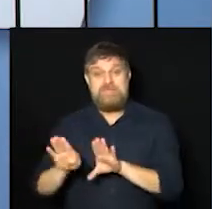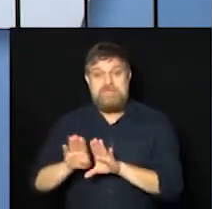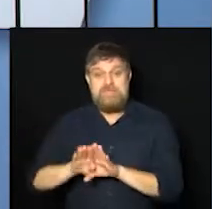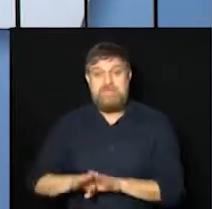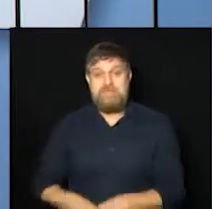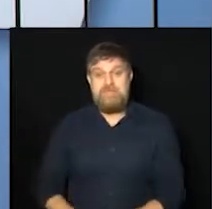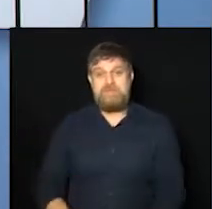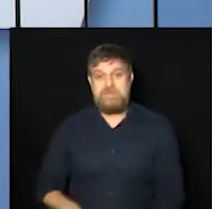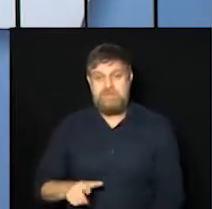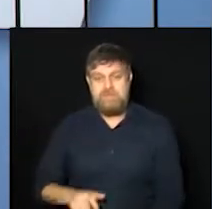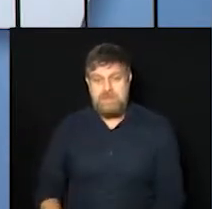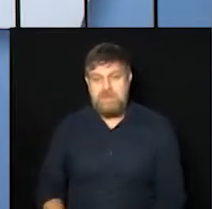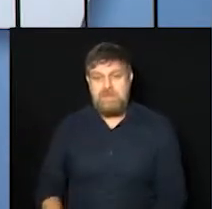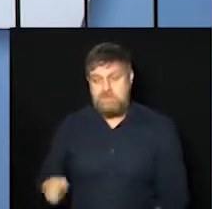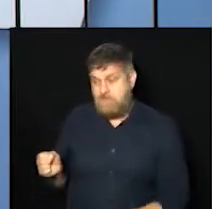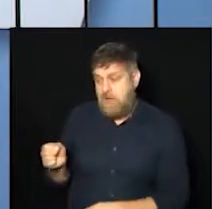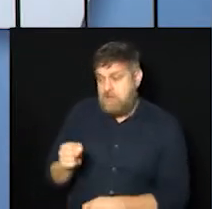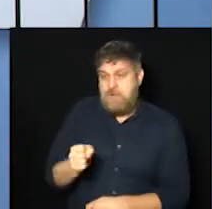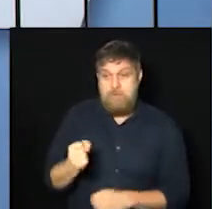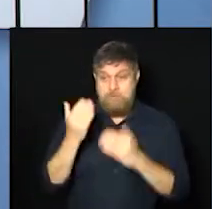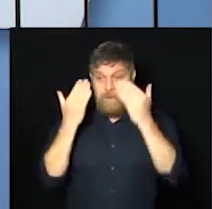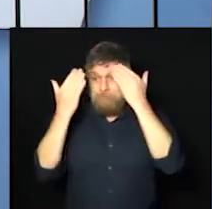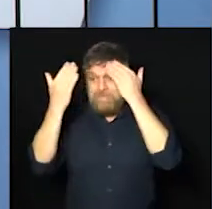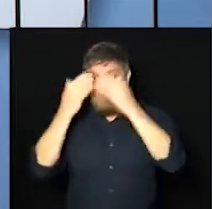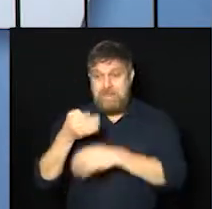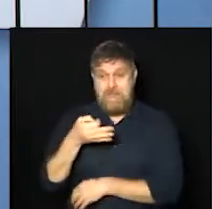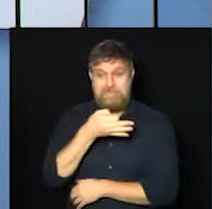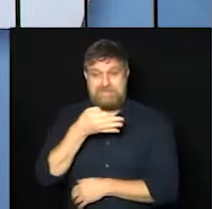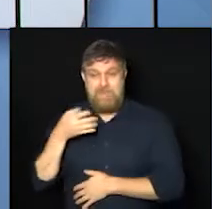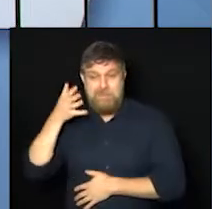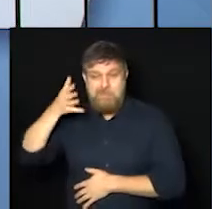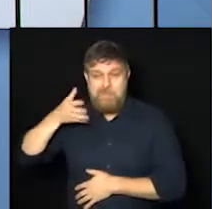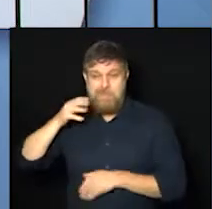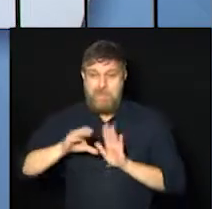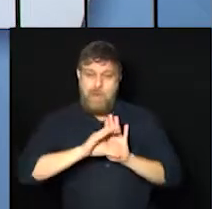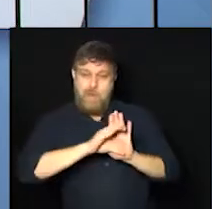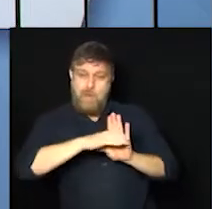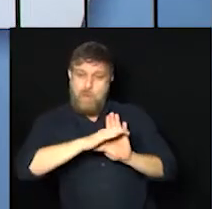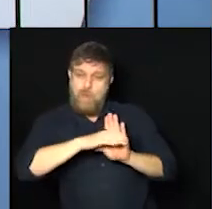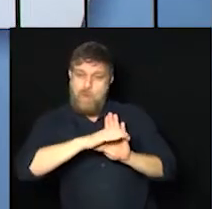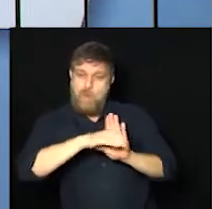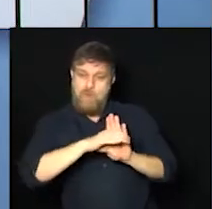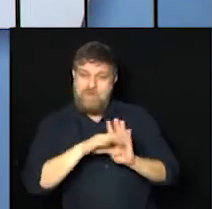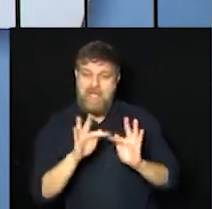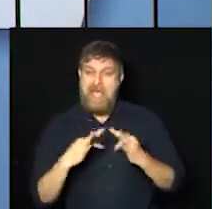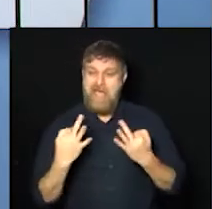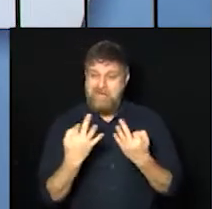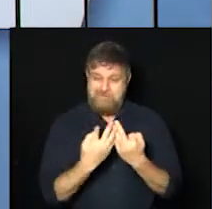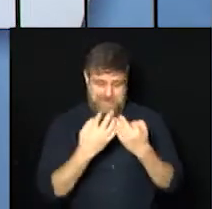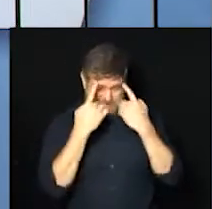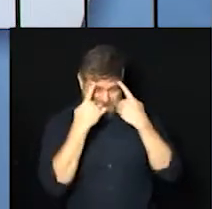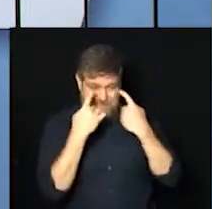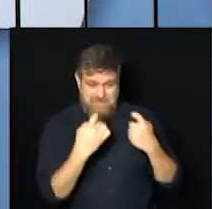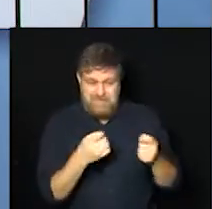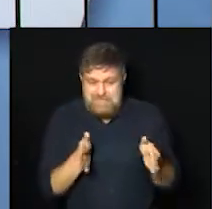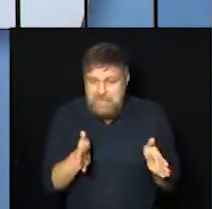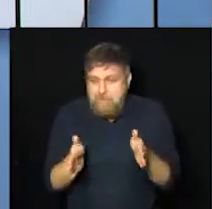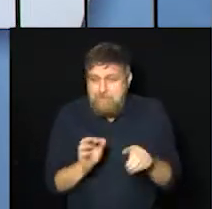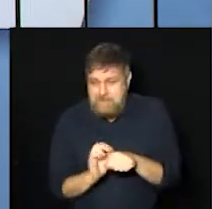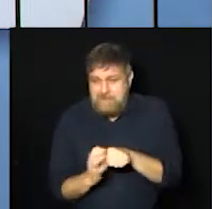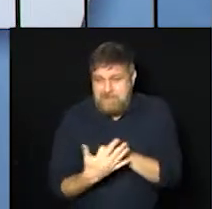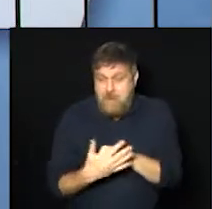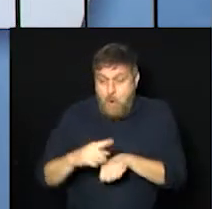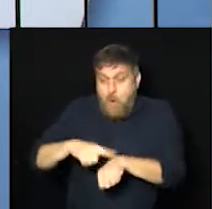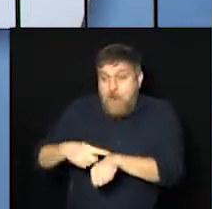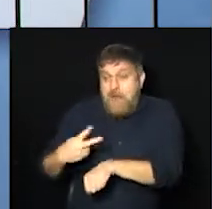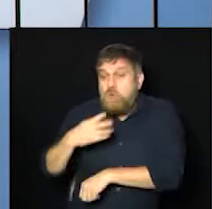com a participação de uma psicóloga falando aí desse conceito de violência durante esse período de pandemia a partir das 2 da